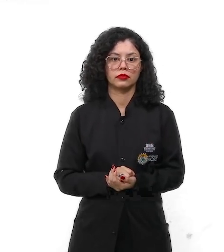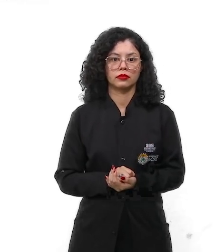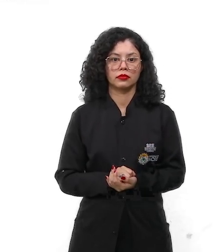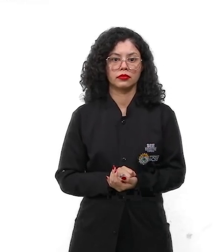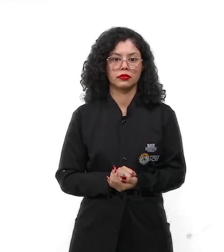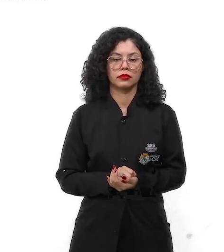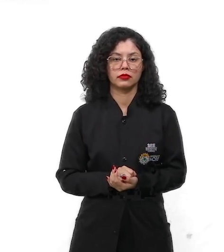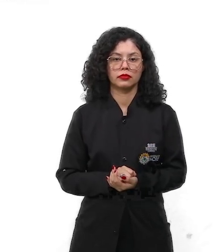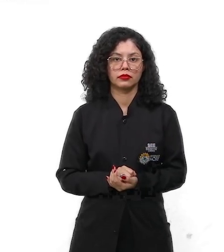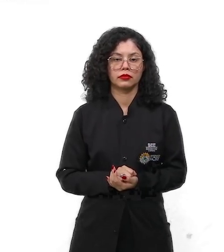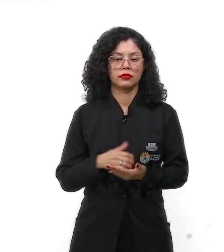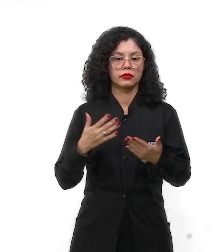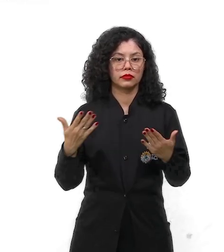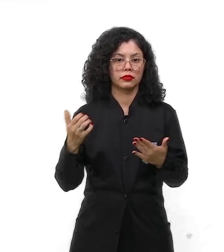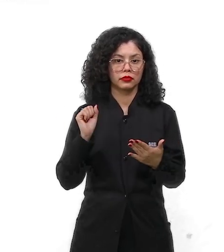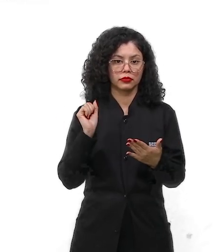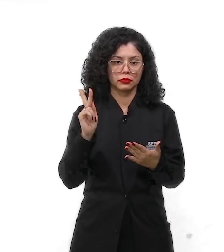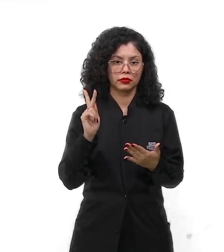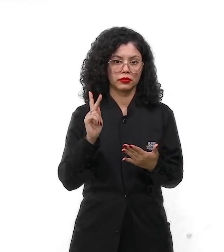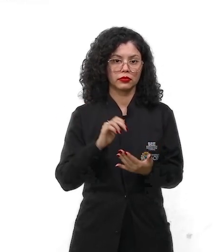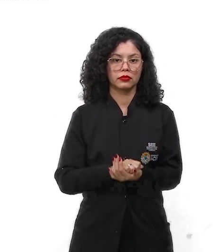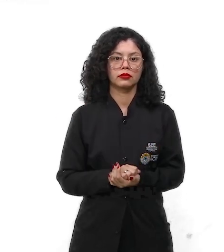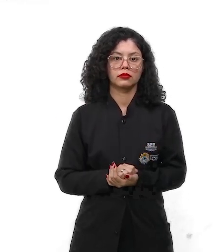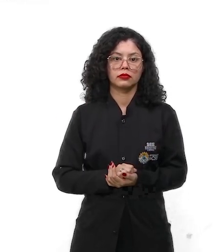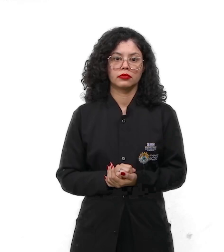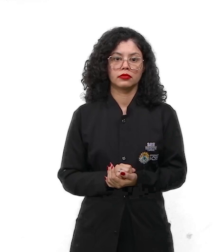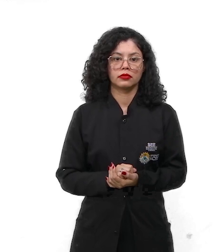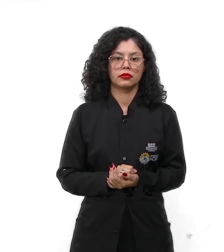isso. Ok?